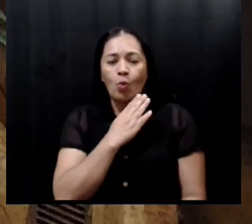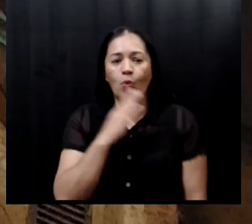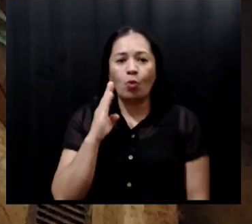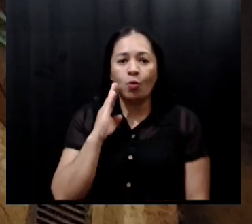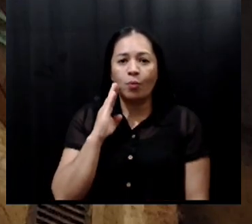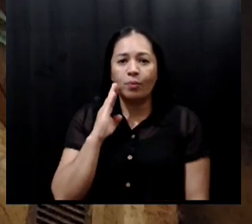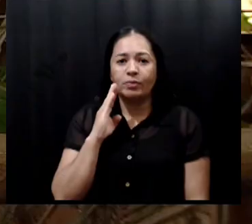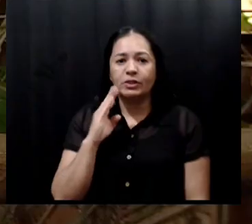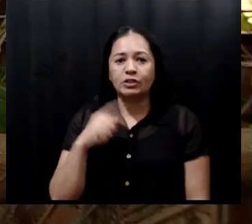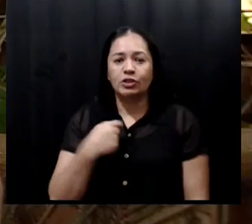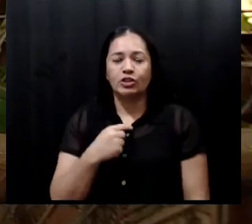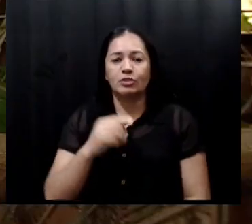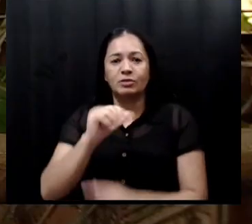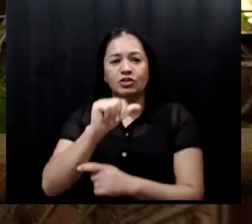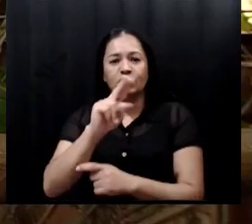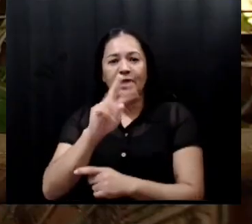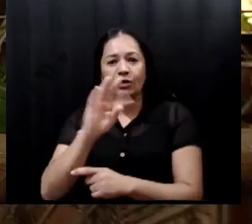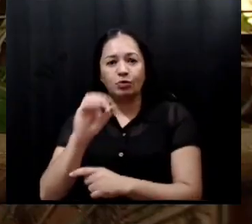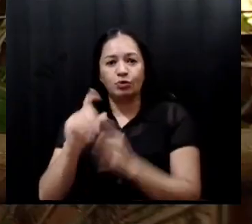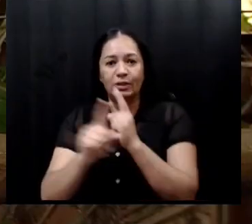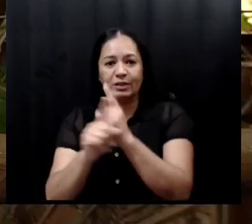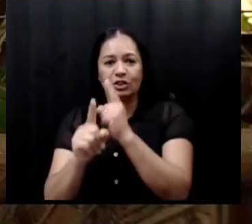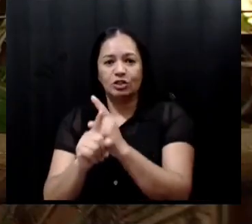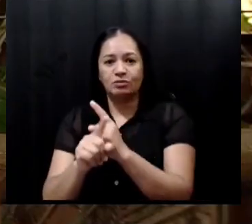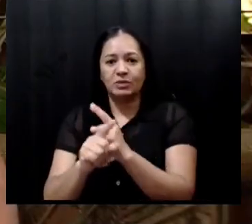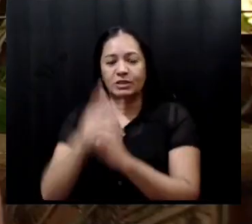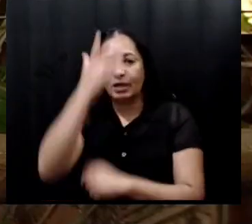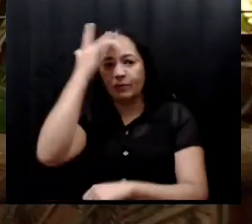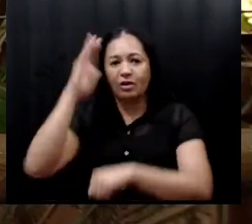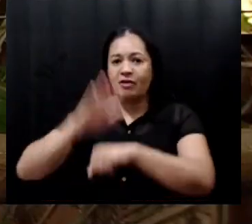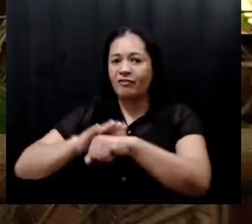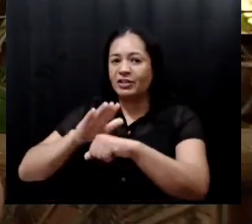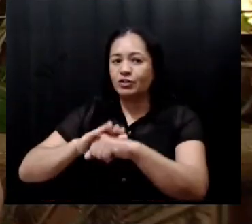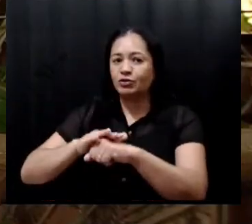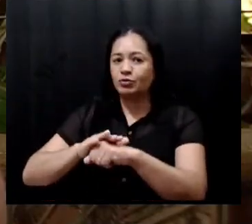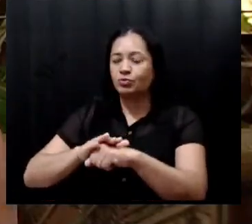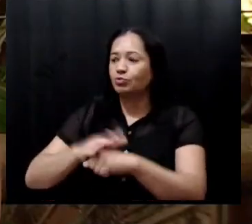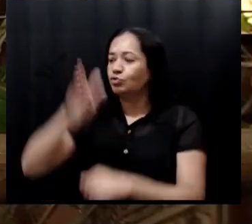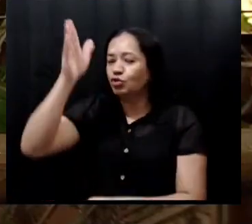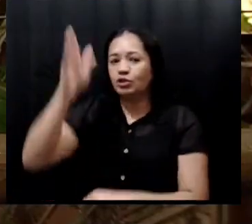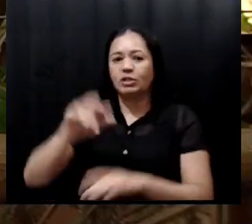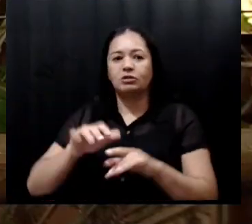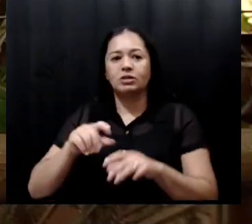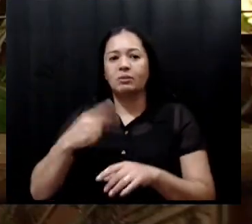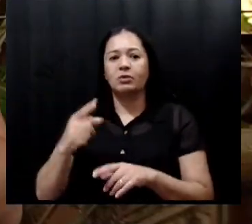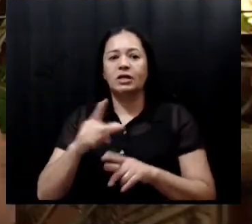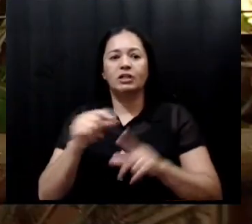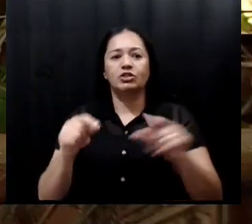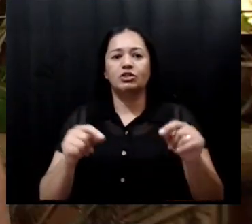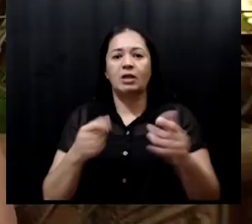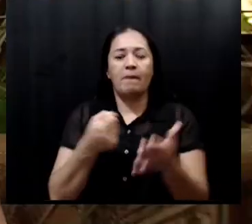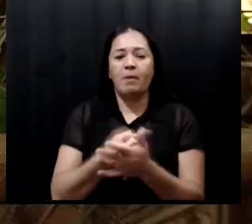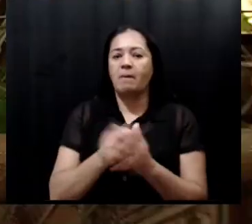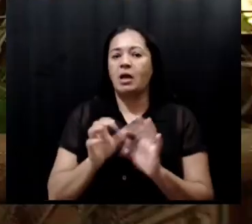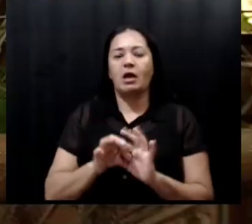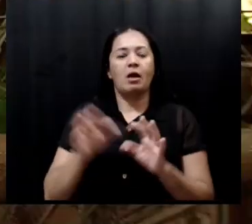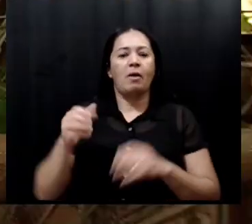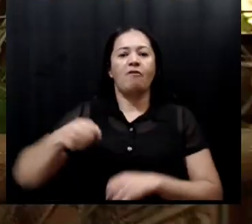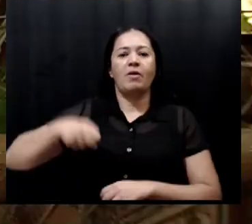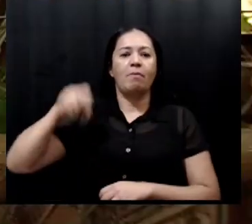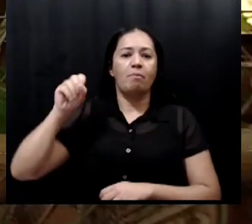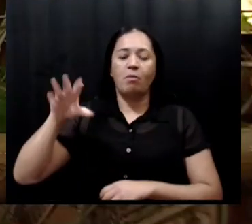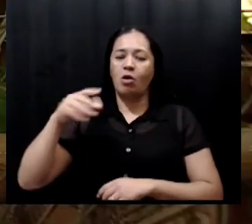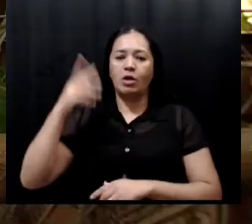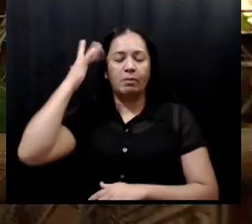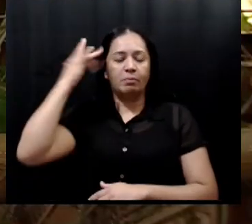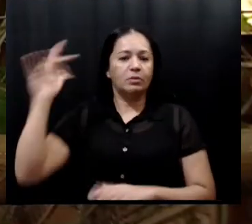que é aqui também, né? Que a pessoa faz tudo no caixa direto, depois ela retira e no final não fica nada para ela pagar. Ela pode ir embora e voltar outro dia, não tem problema. Então a gente falou